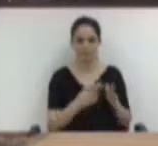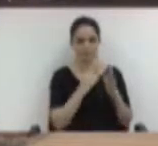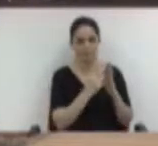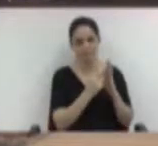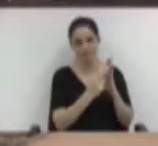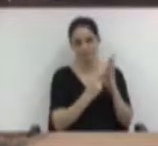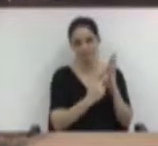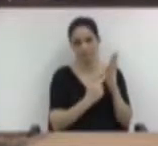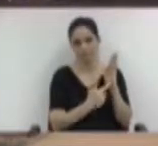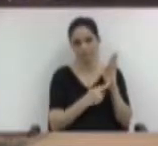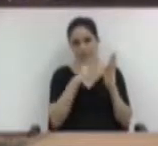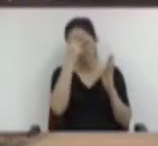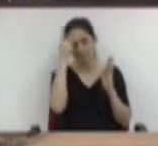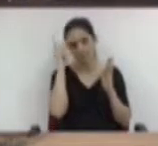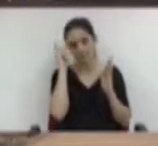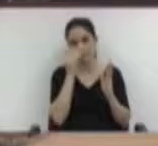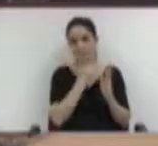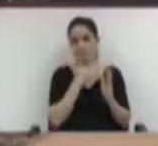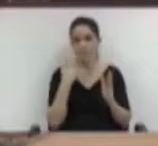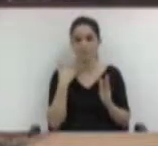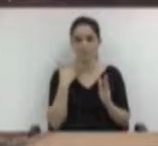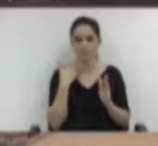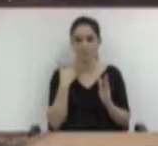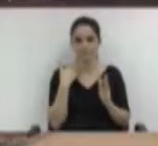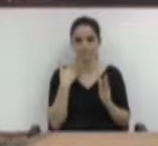Relação de falecidos da semana de